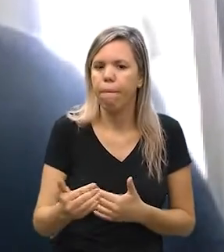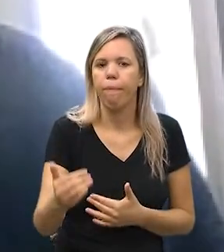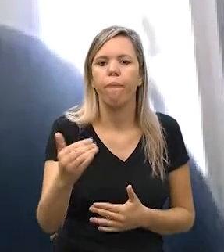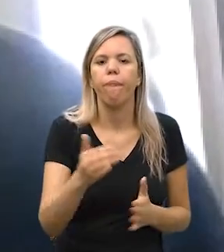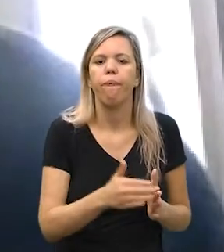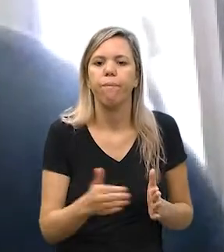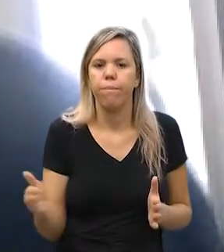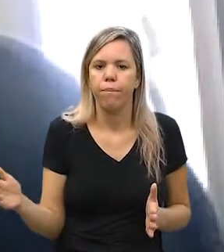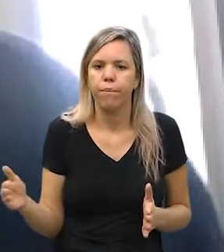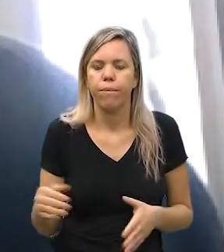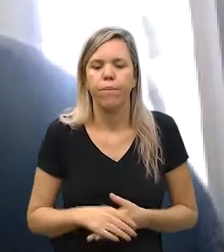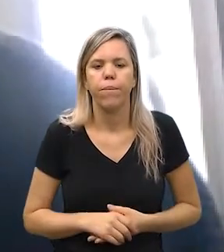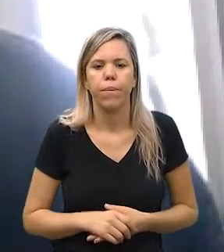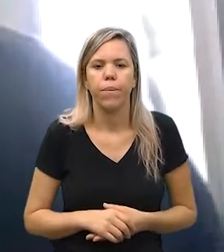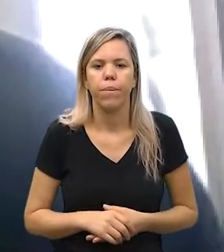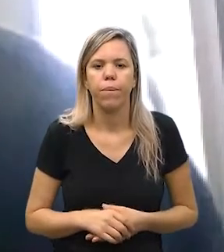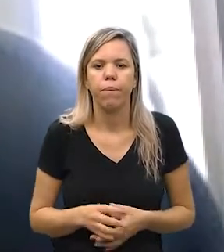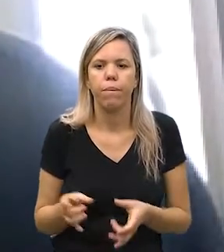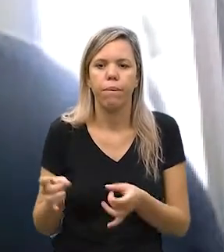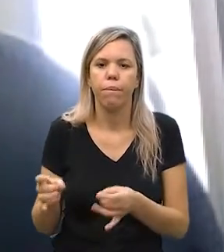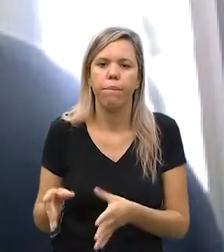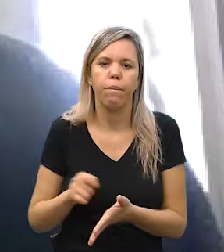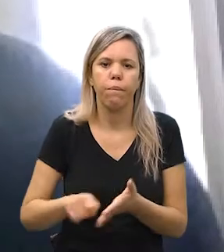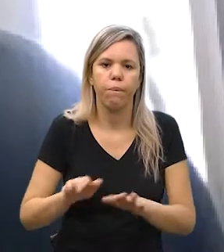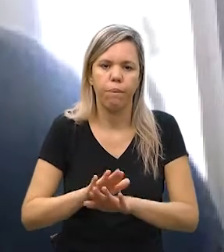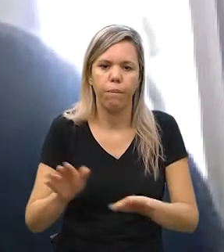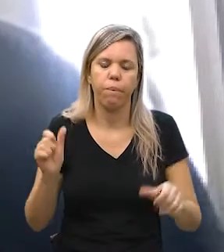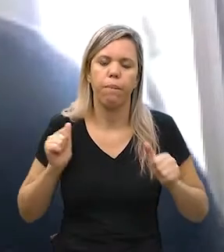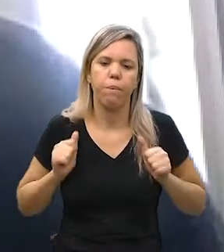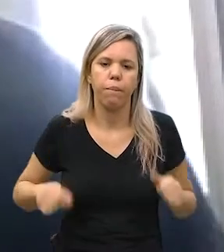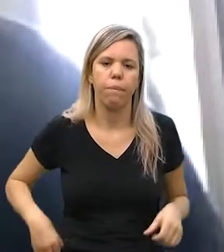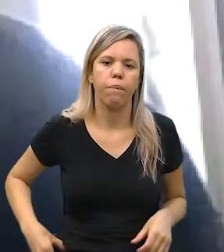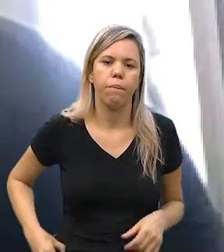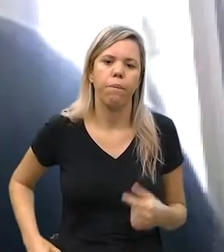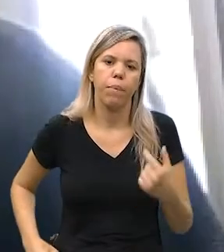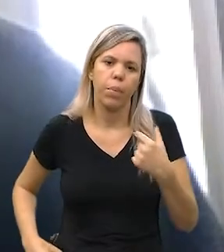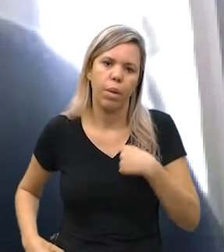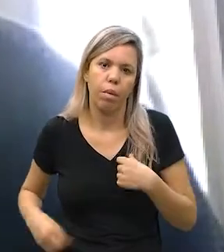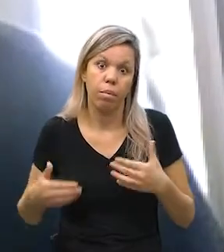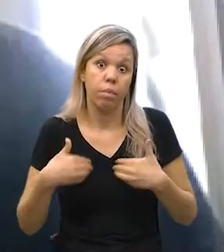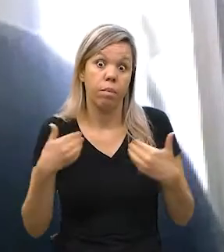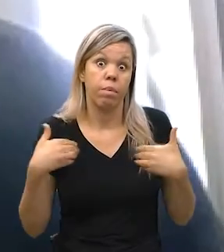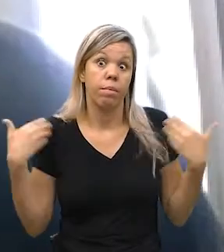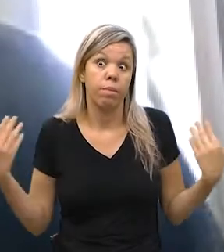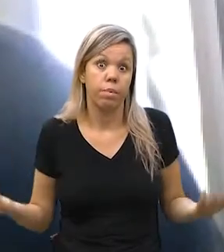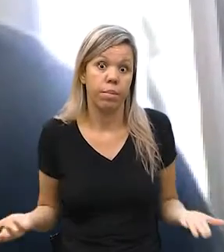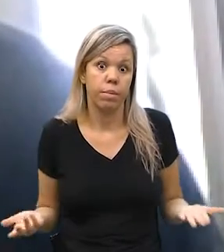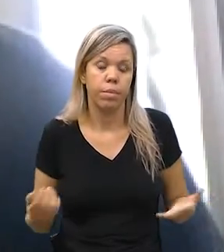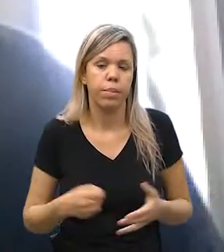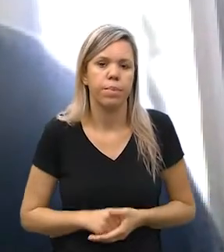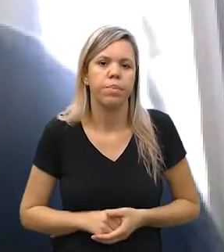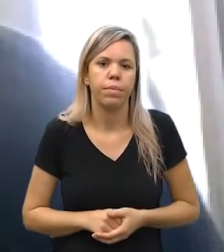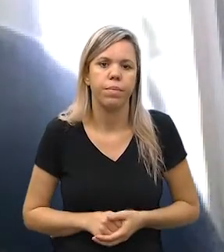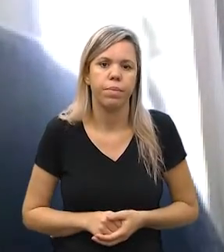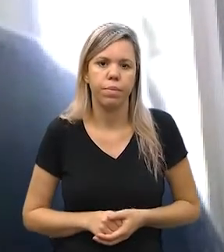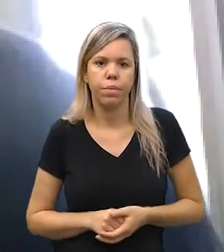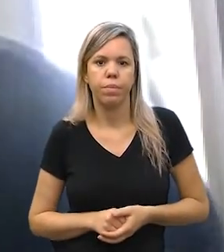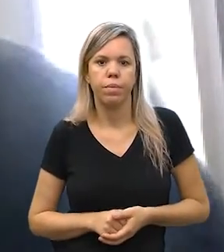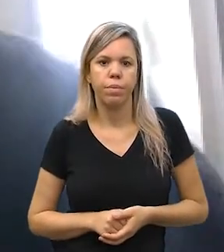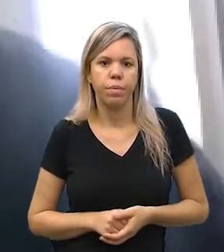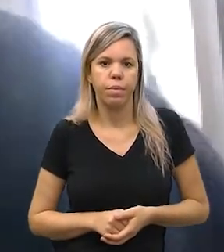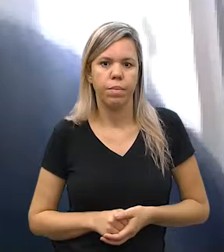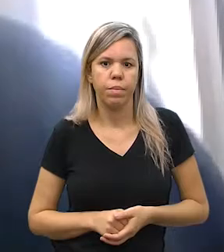do período, eles foram deixando de escrever. E eu me empolguei, né, foi